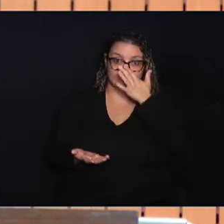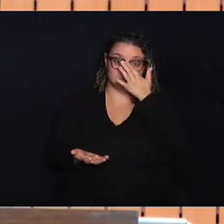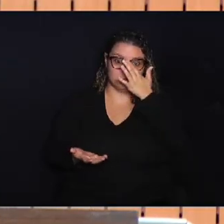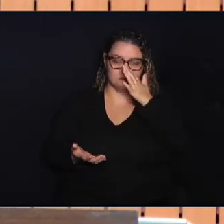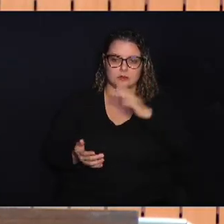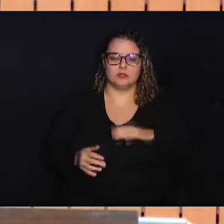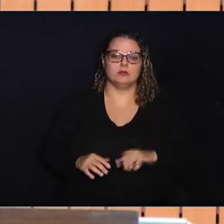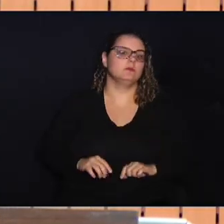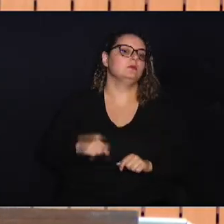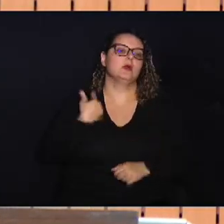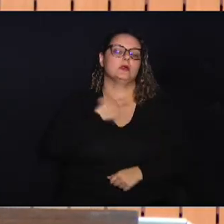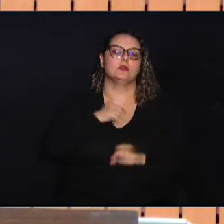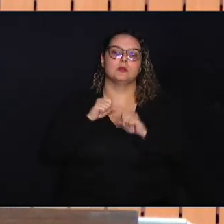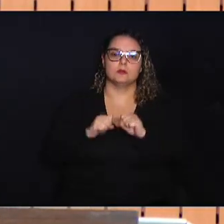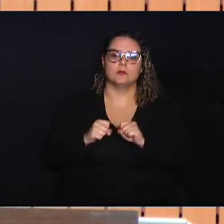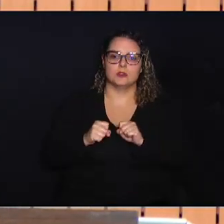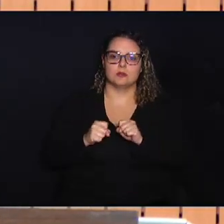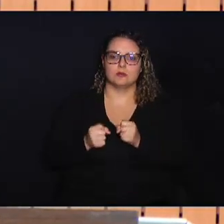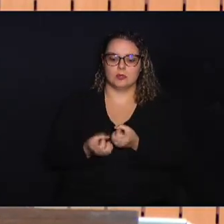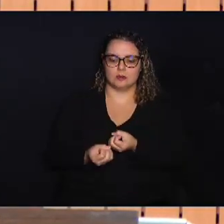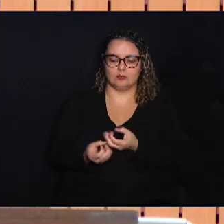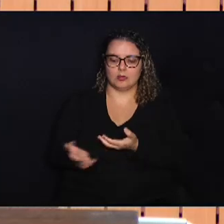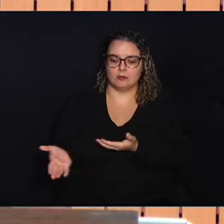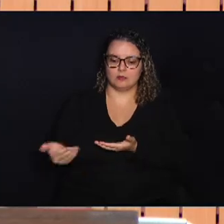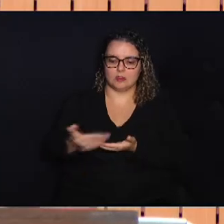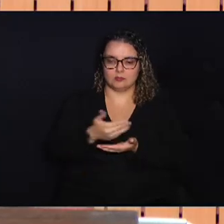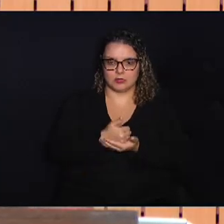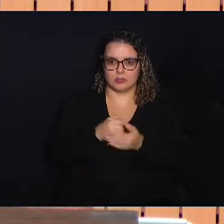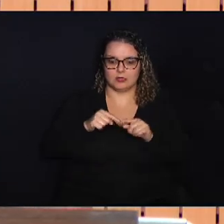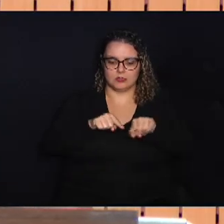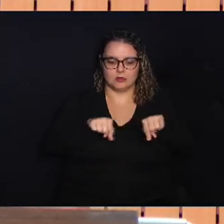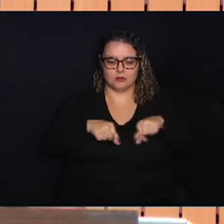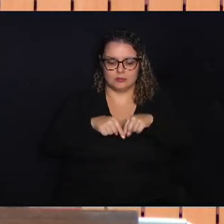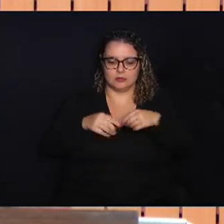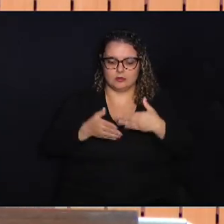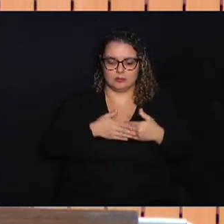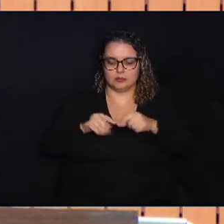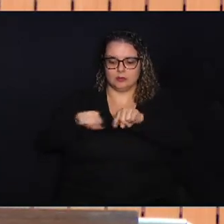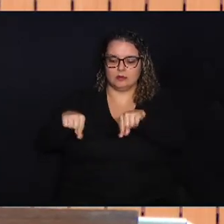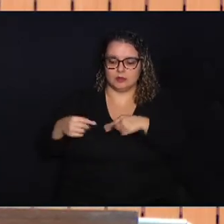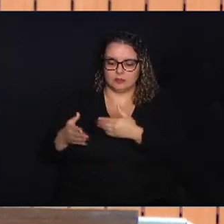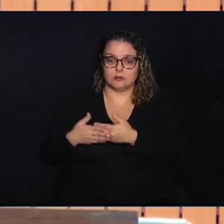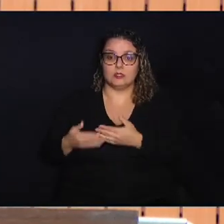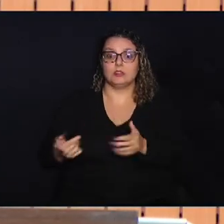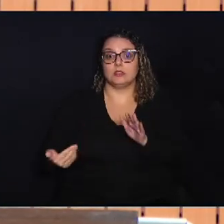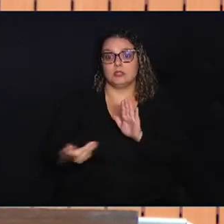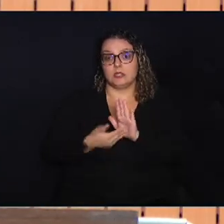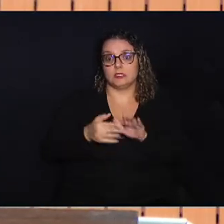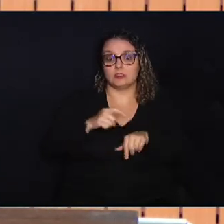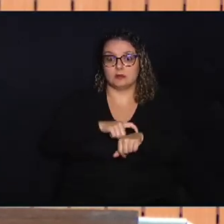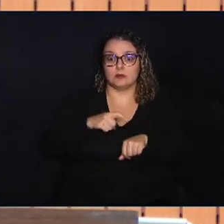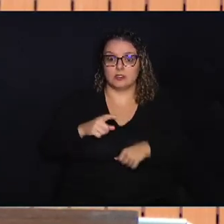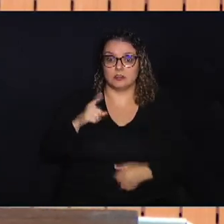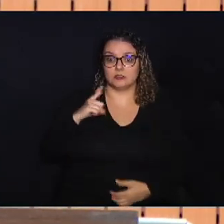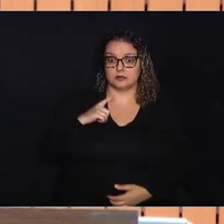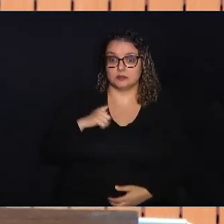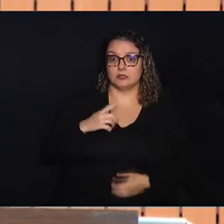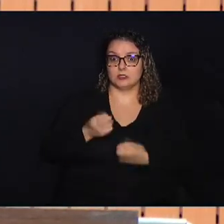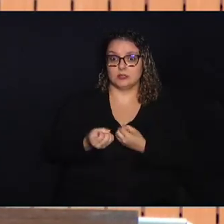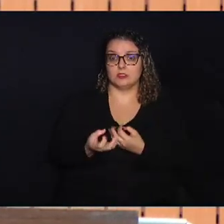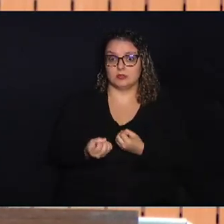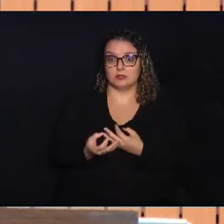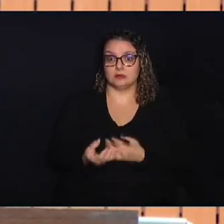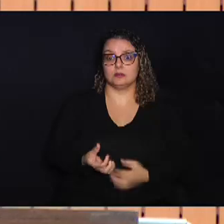formulário para que a gente possa colher os dados dessas salas que serão fechadas, e até o momento nós já temos a informação